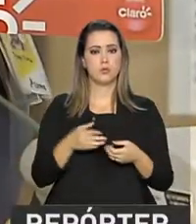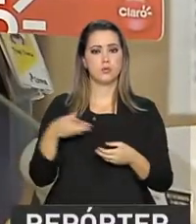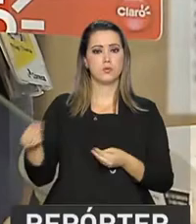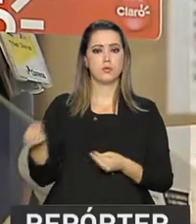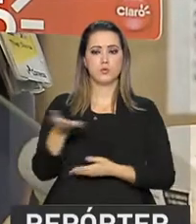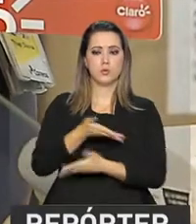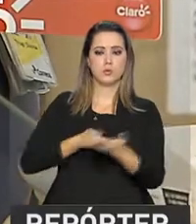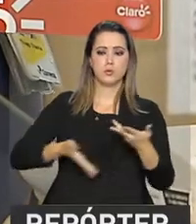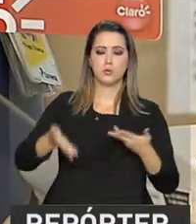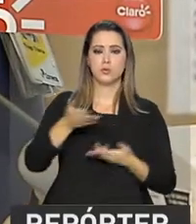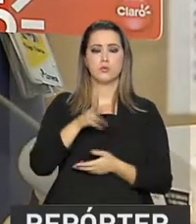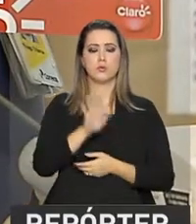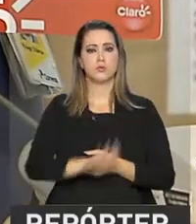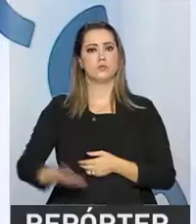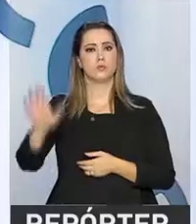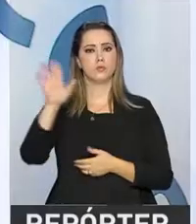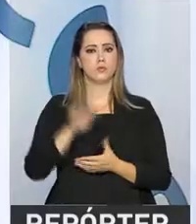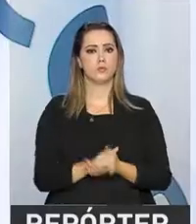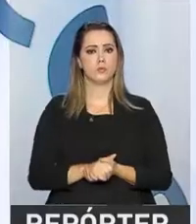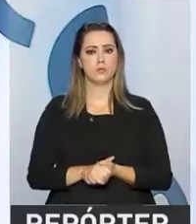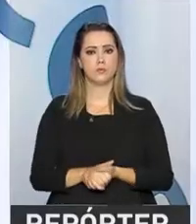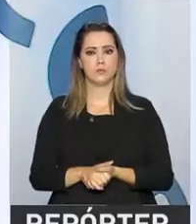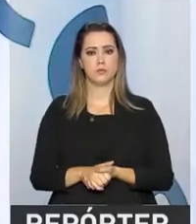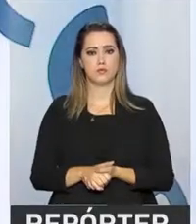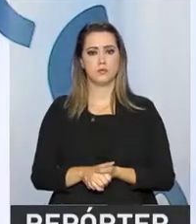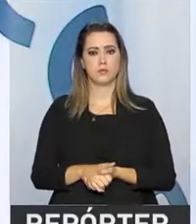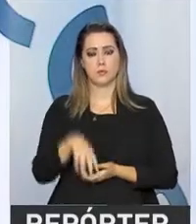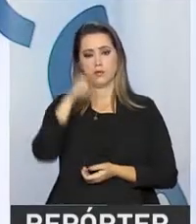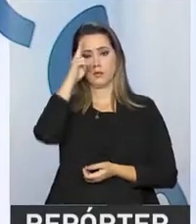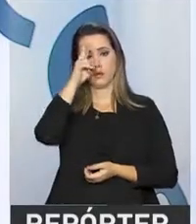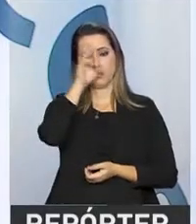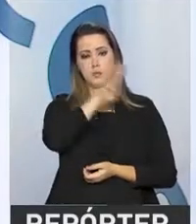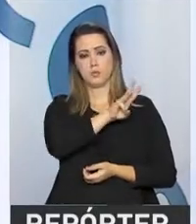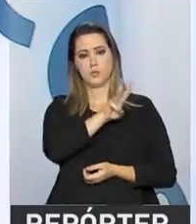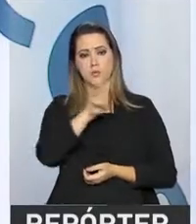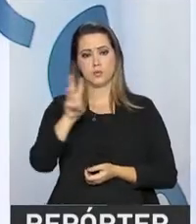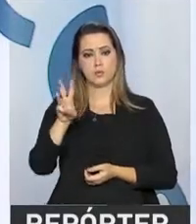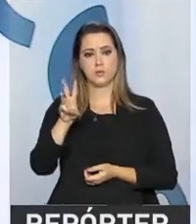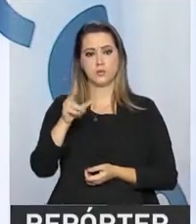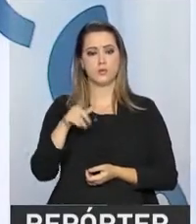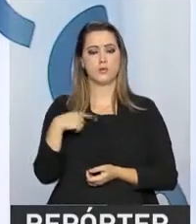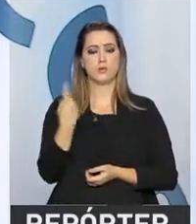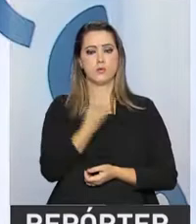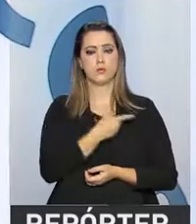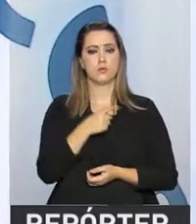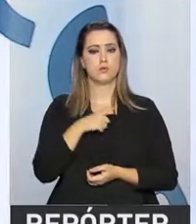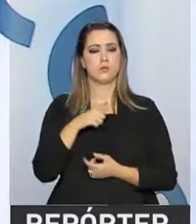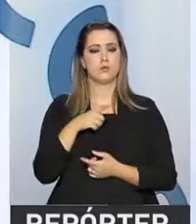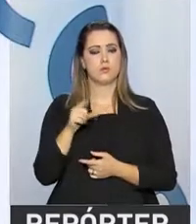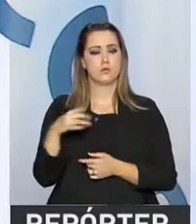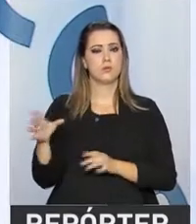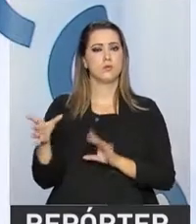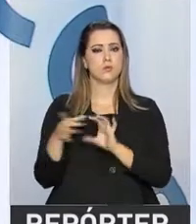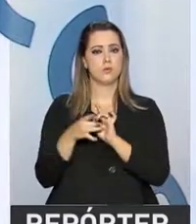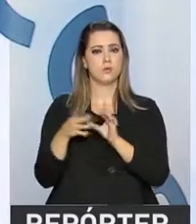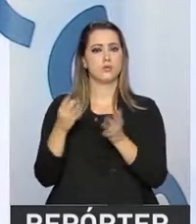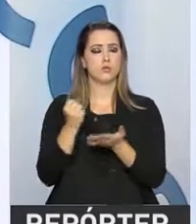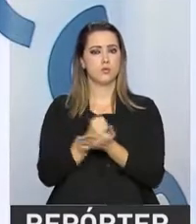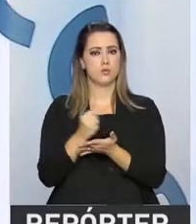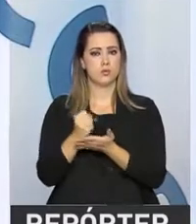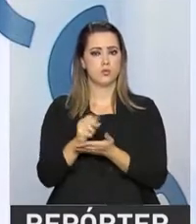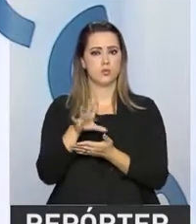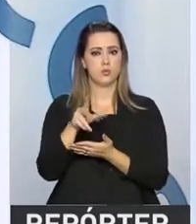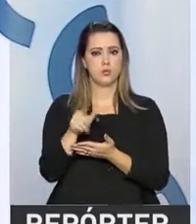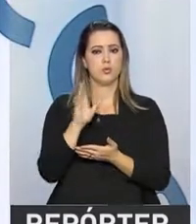o que circula pelo país. Lembrando que os grandes sites com quem nós temos aí, os grandes e-commerce com quem nós temos os contratos,